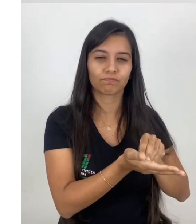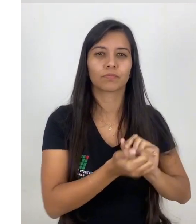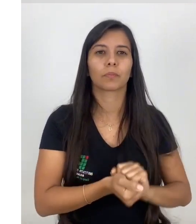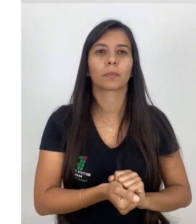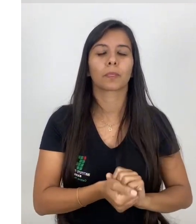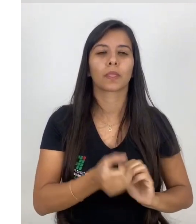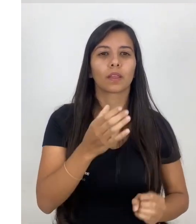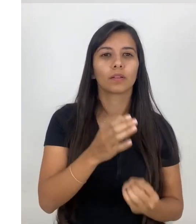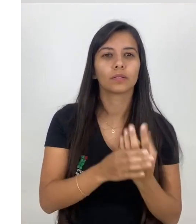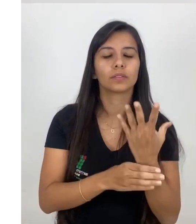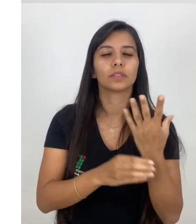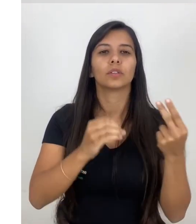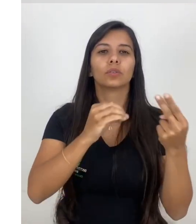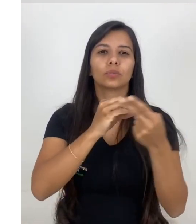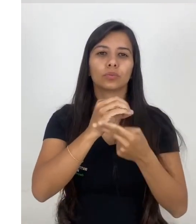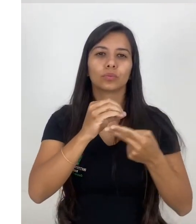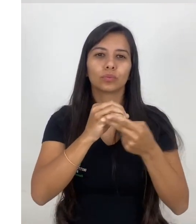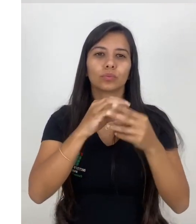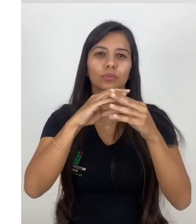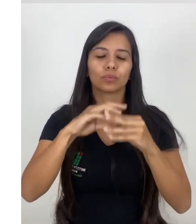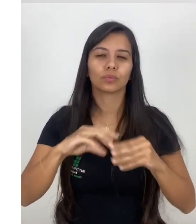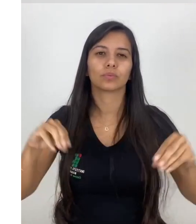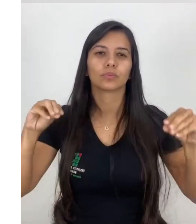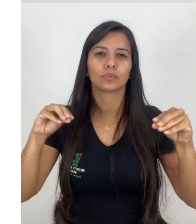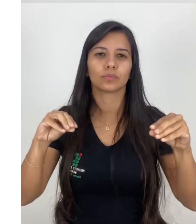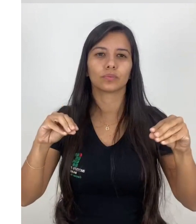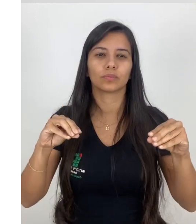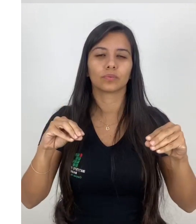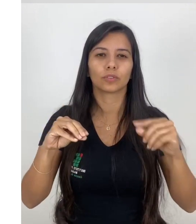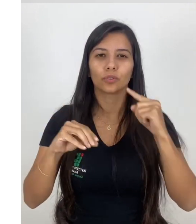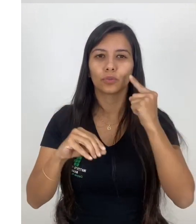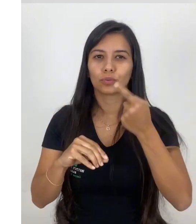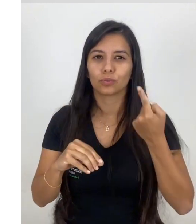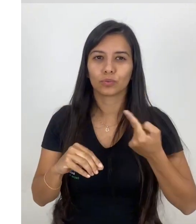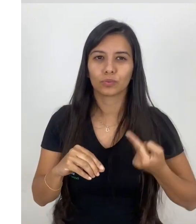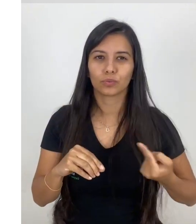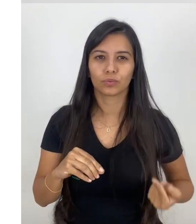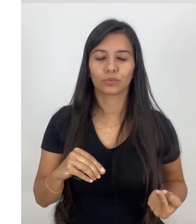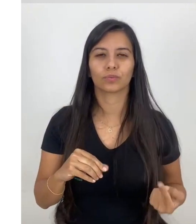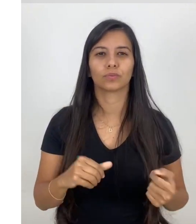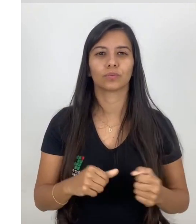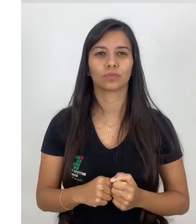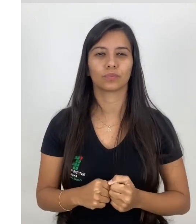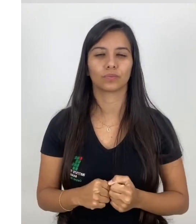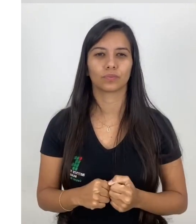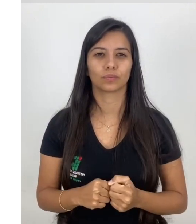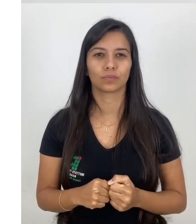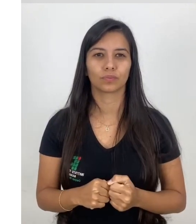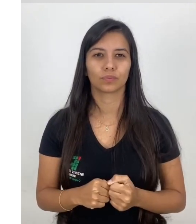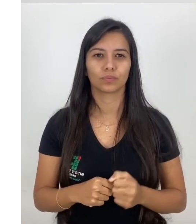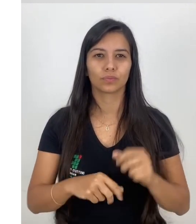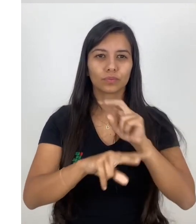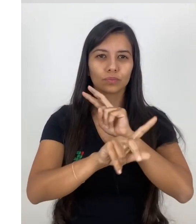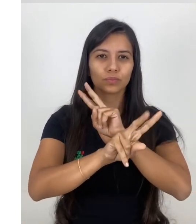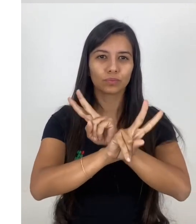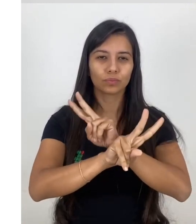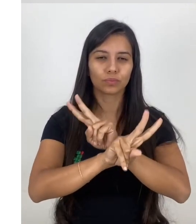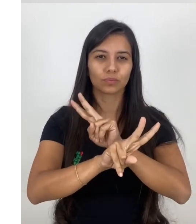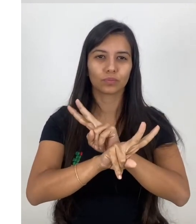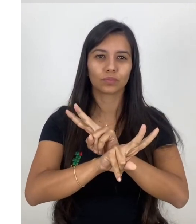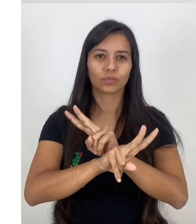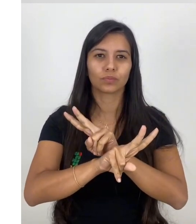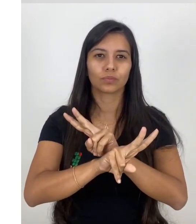da carioteca, desaparecimento do nucleolo, condensamento dos cromossomos,